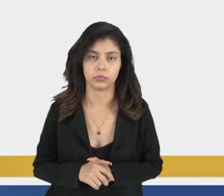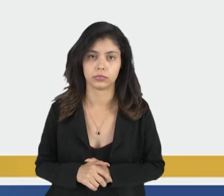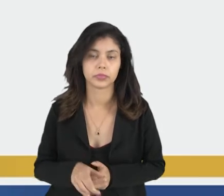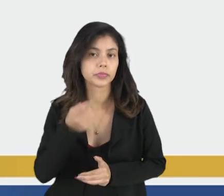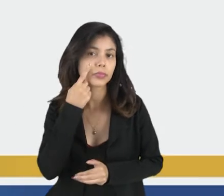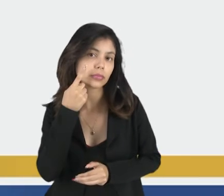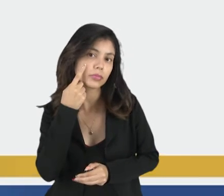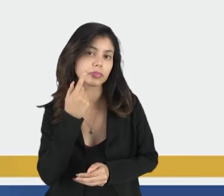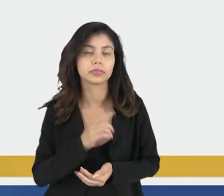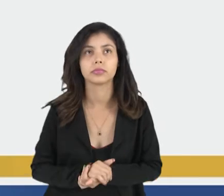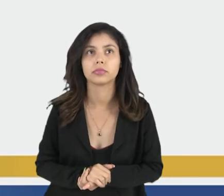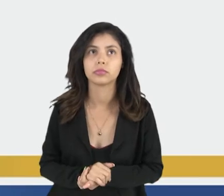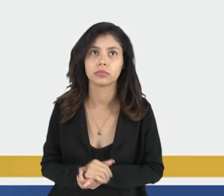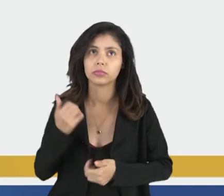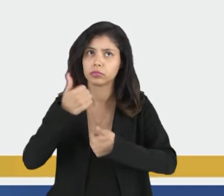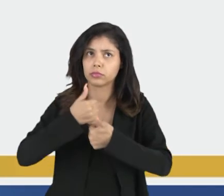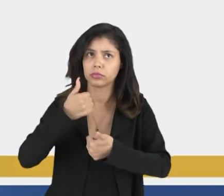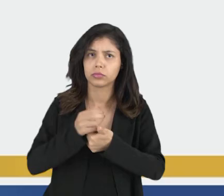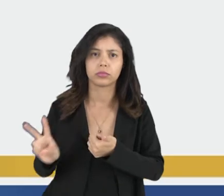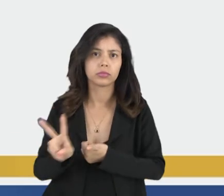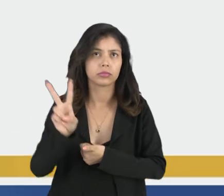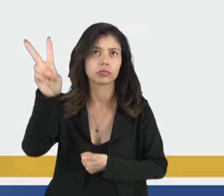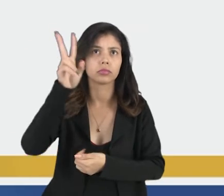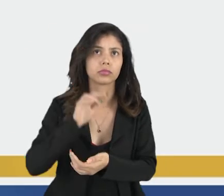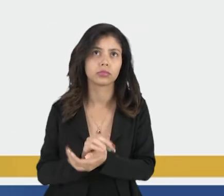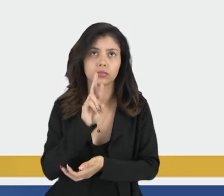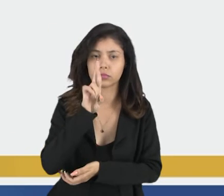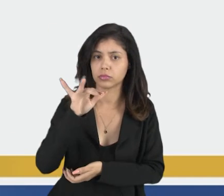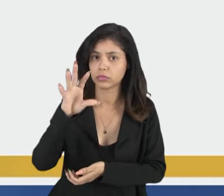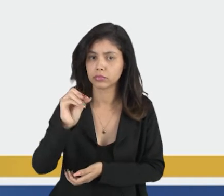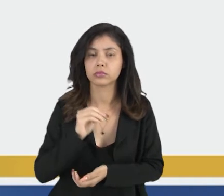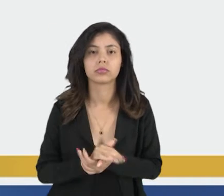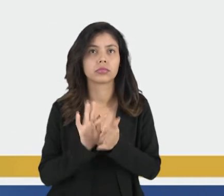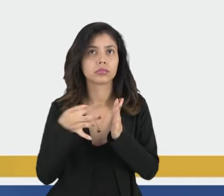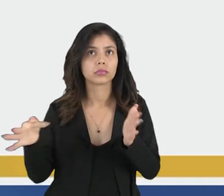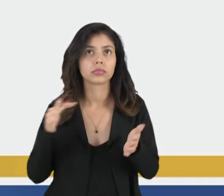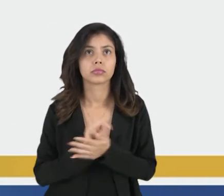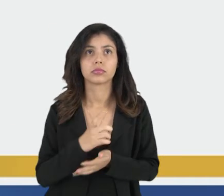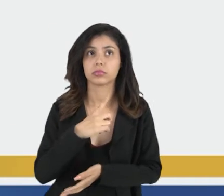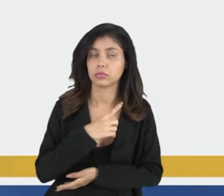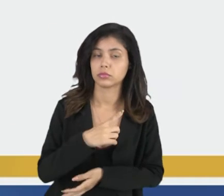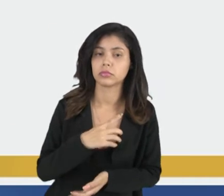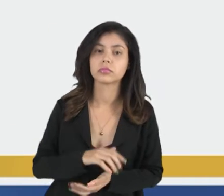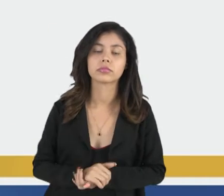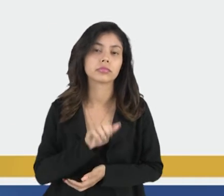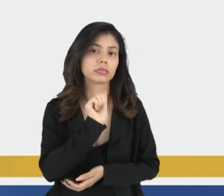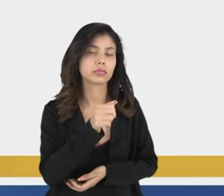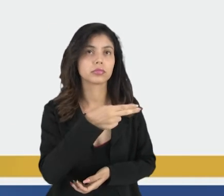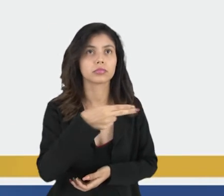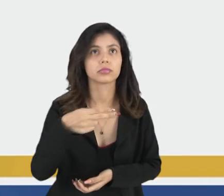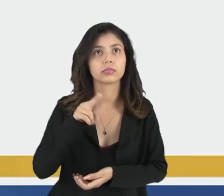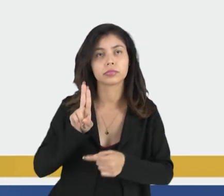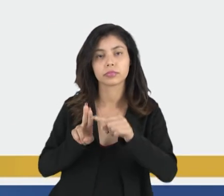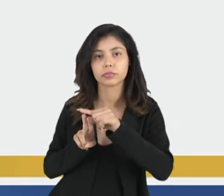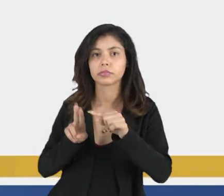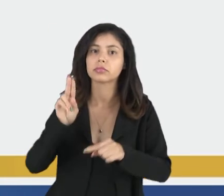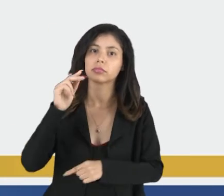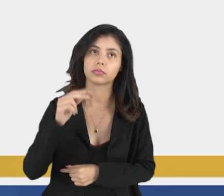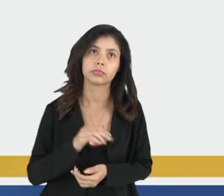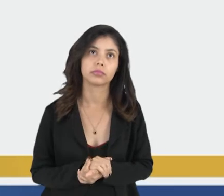Olha só. Substituindo o valor do raio na fórmula, nós vamos ter A, que é igual à